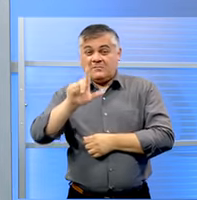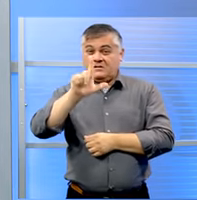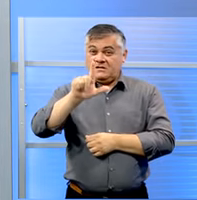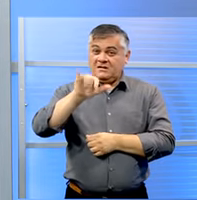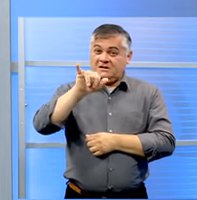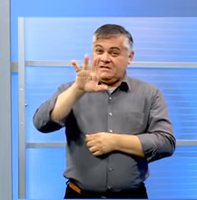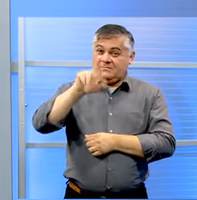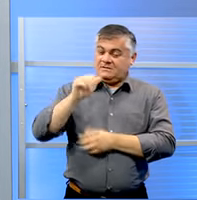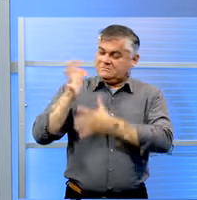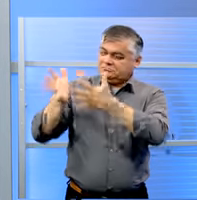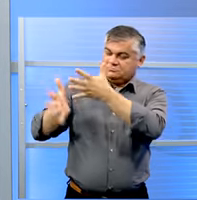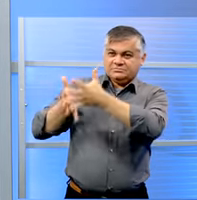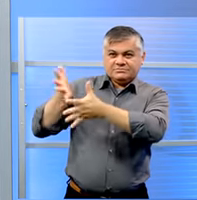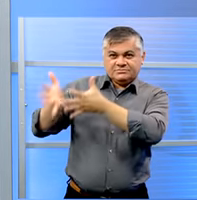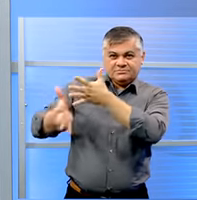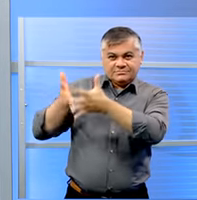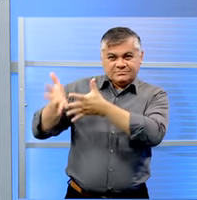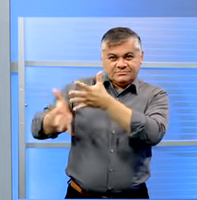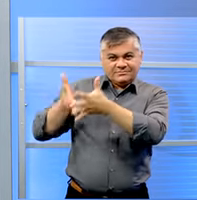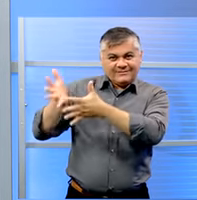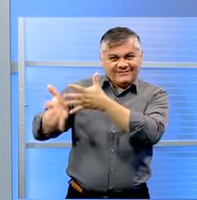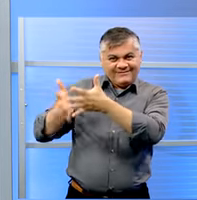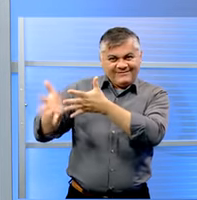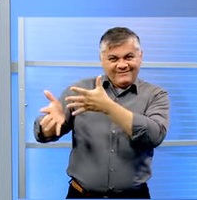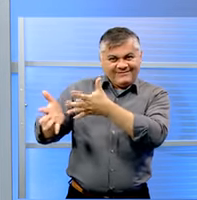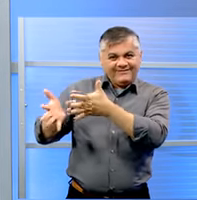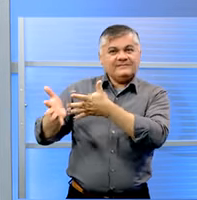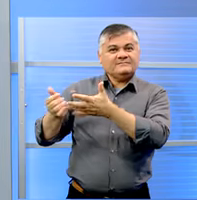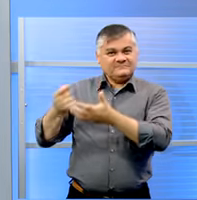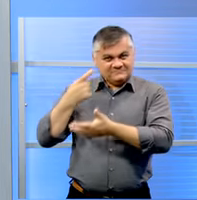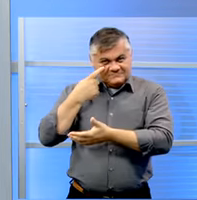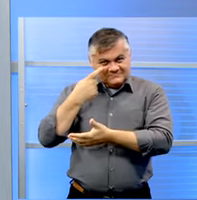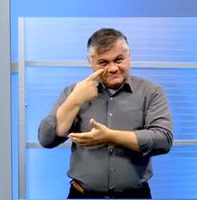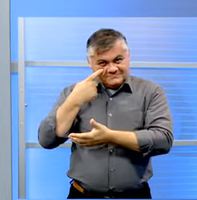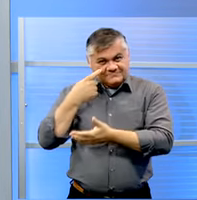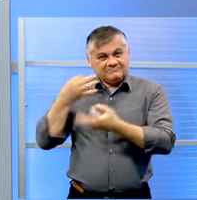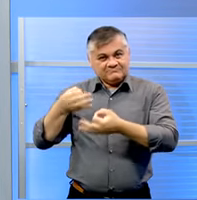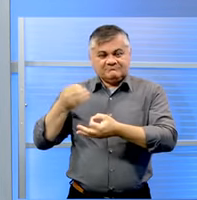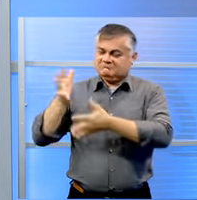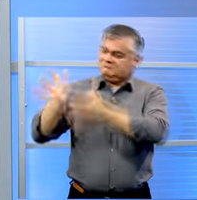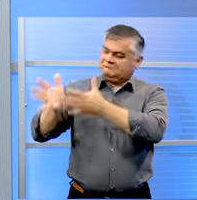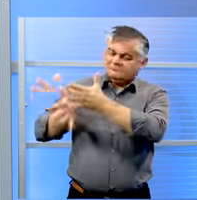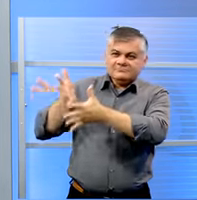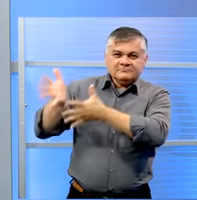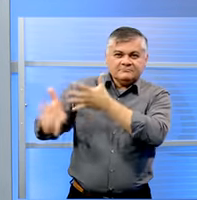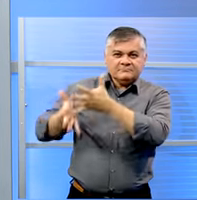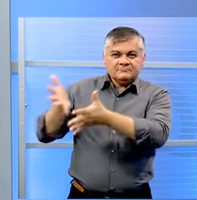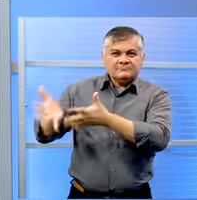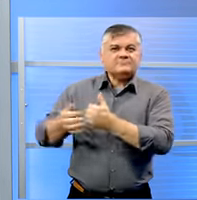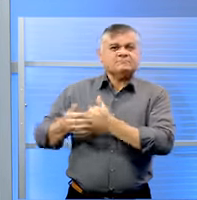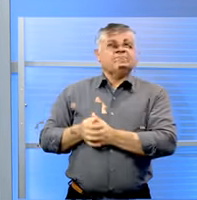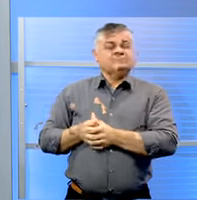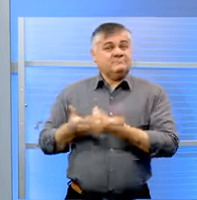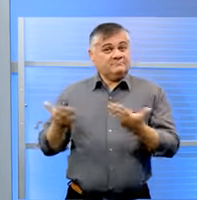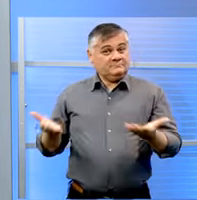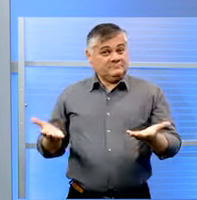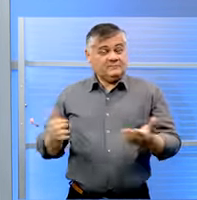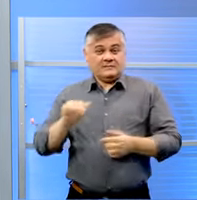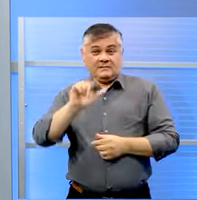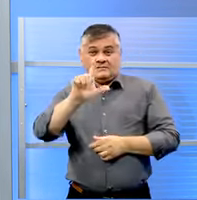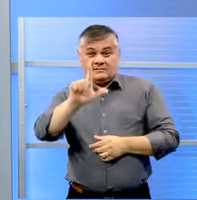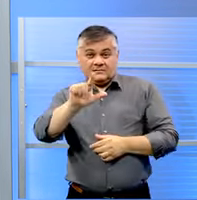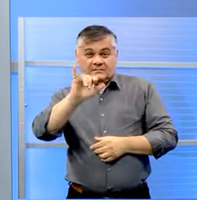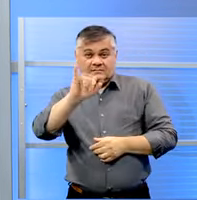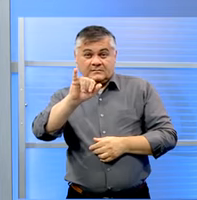repetindo o sinal para você. Libras. Ronaldo, por favor, de novo. Libras,